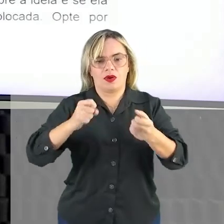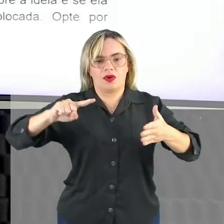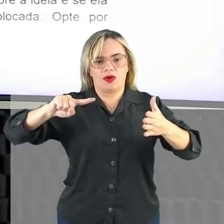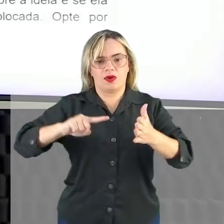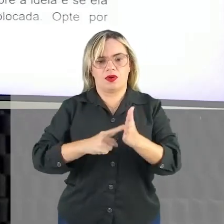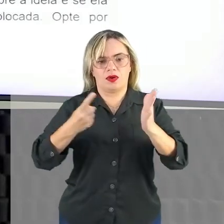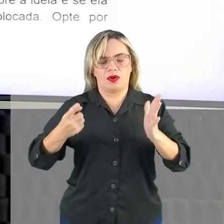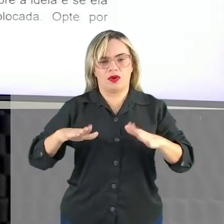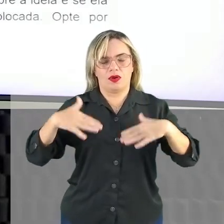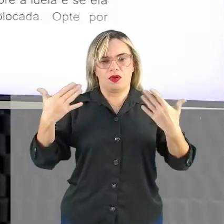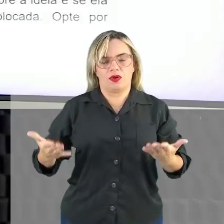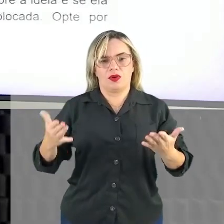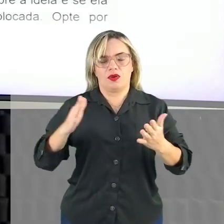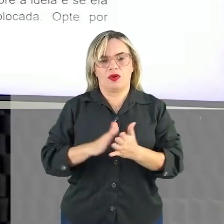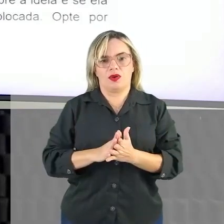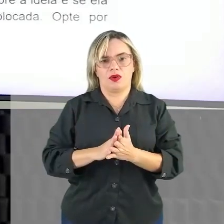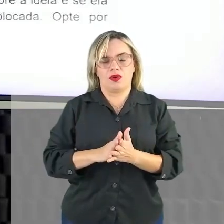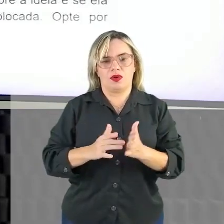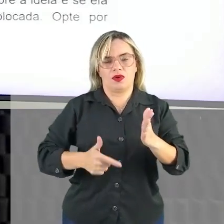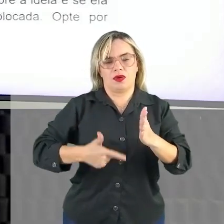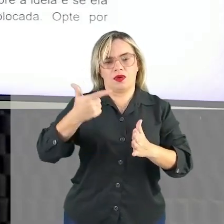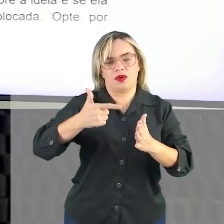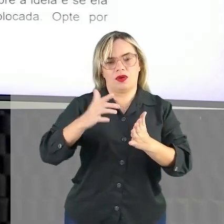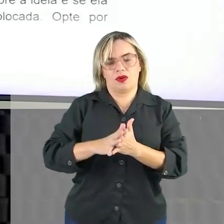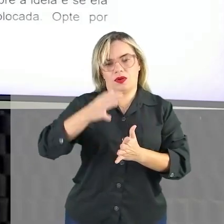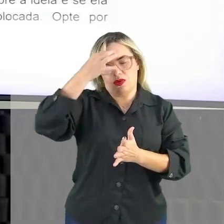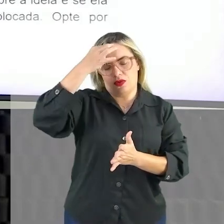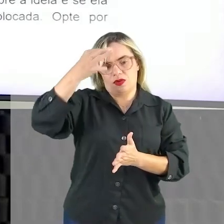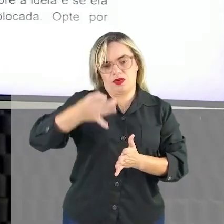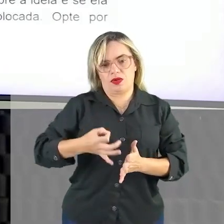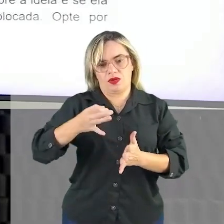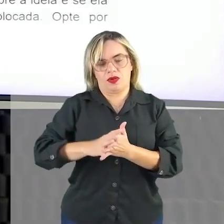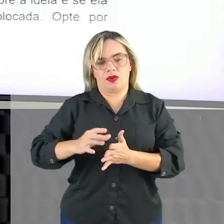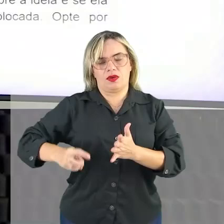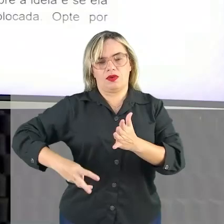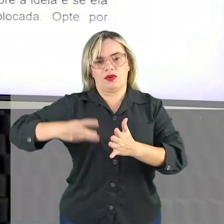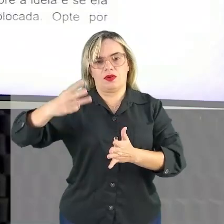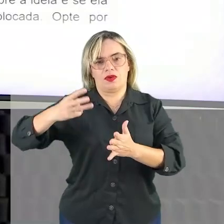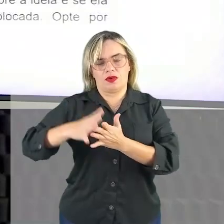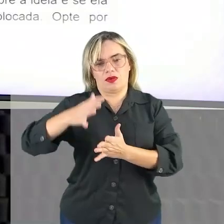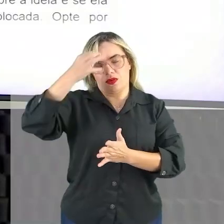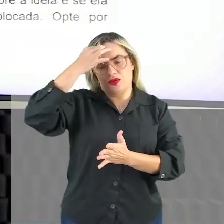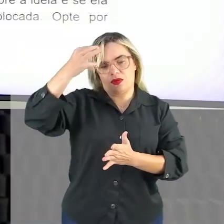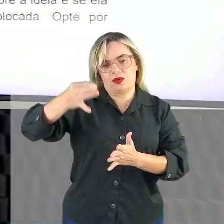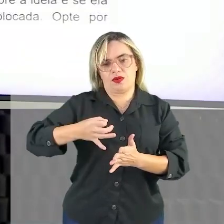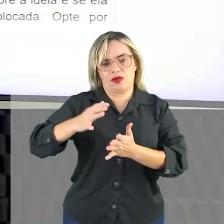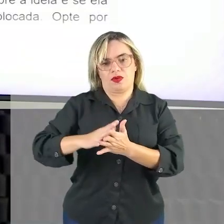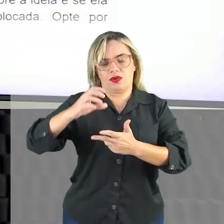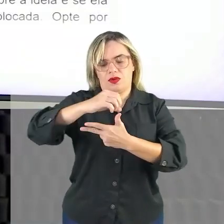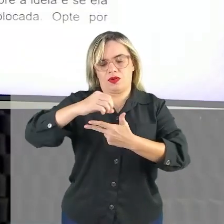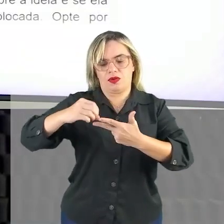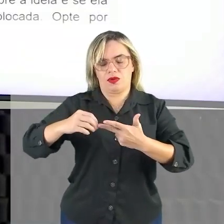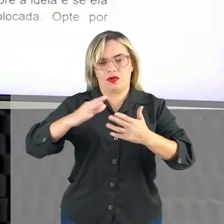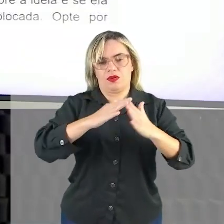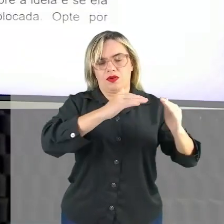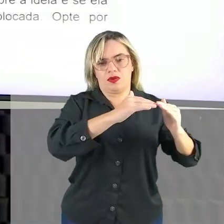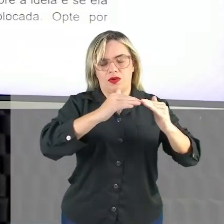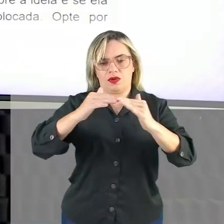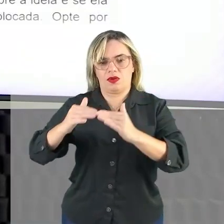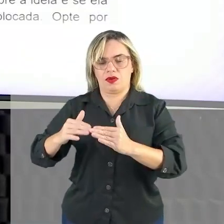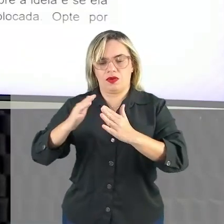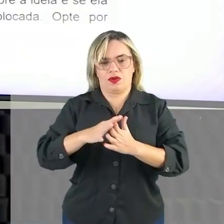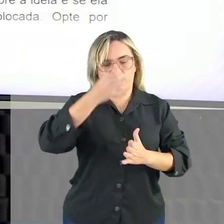pontuação, tanto na segunda competência como na terceira competência do Enem, que respectivamente são